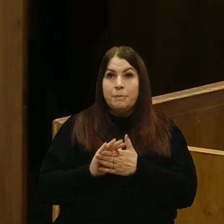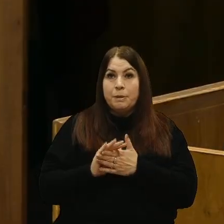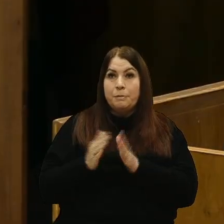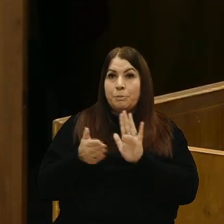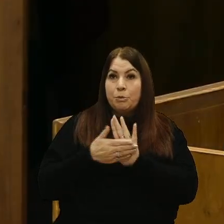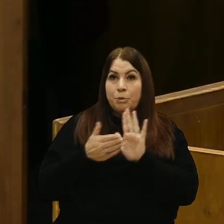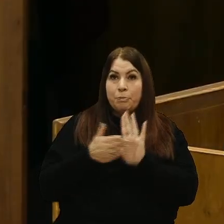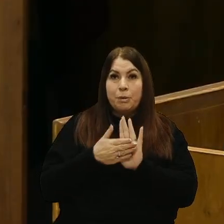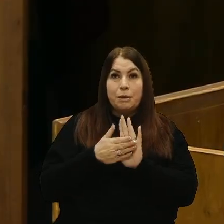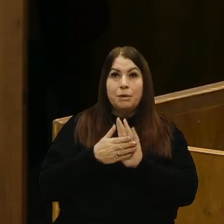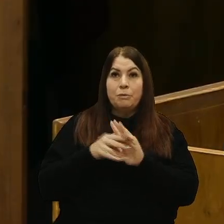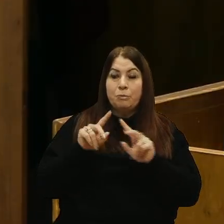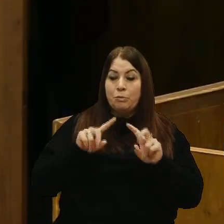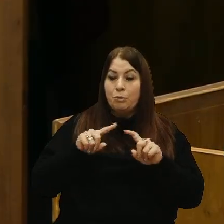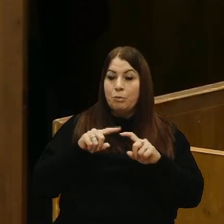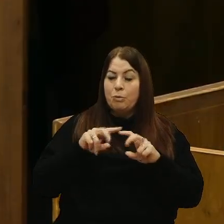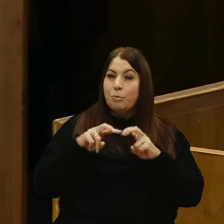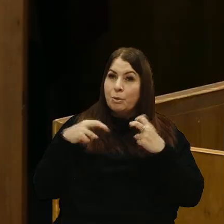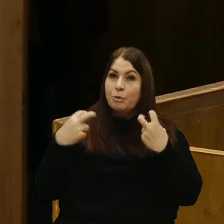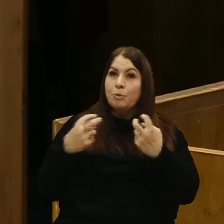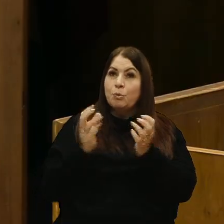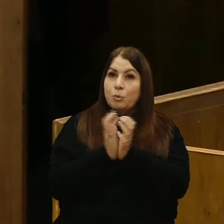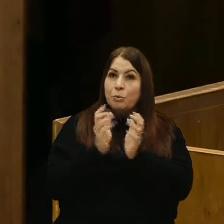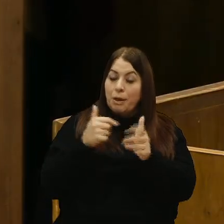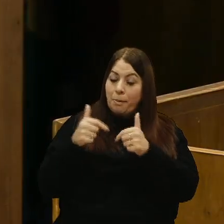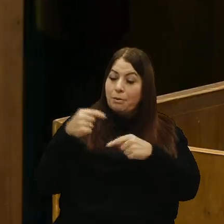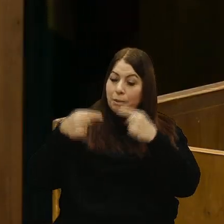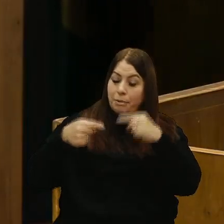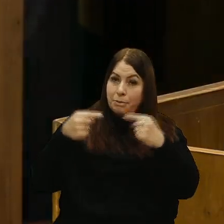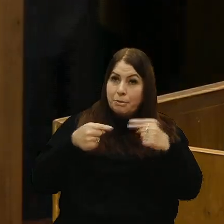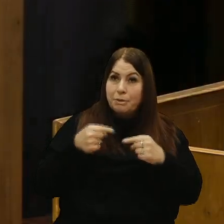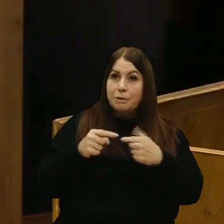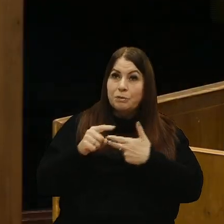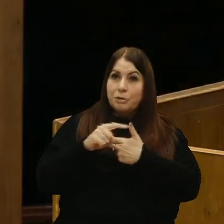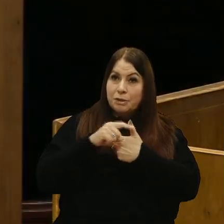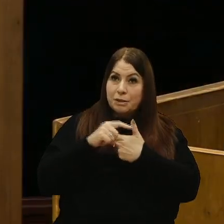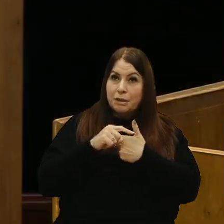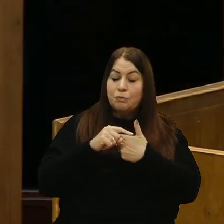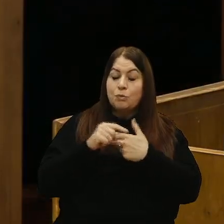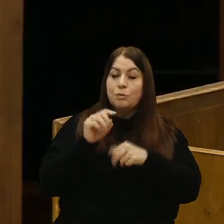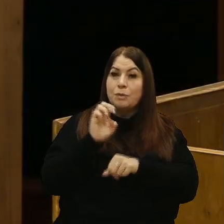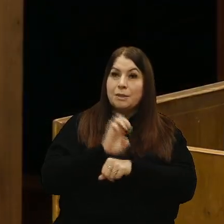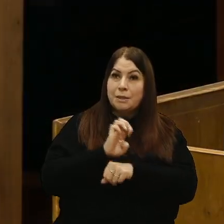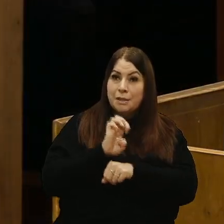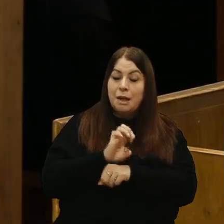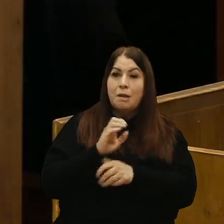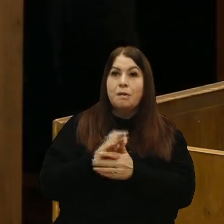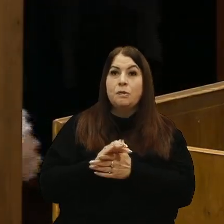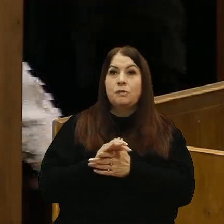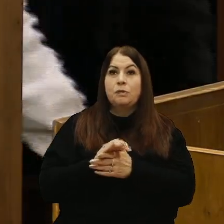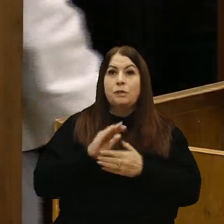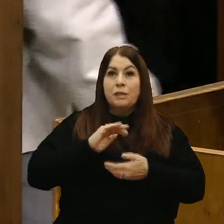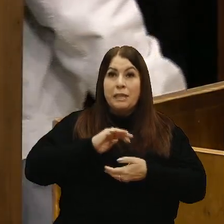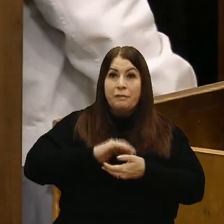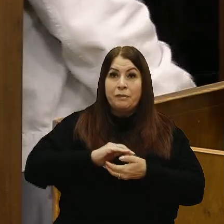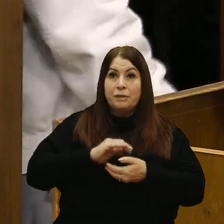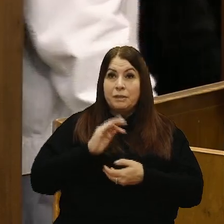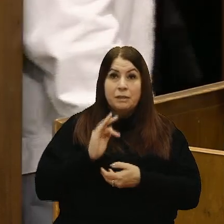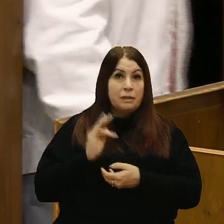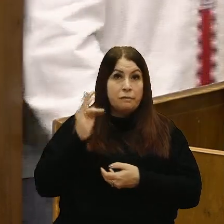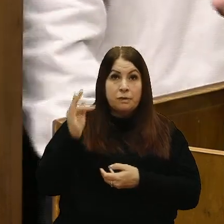propomos um ciclo de debate aqui, um grupo de trabalho que tem que ter o Executivo, tem que ter o Estado, tem que ter a Defesa Civil